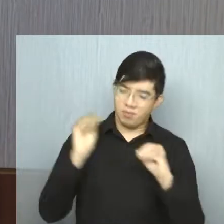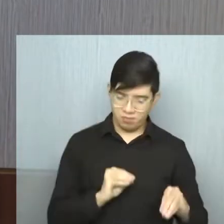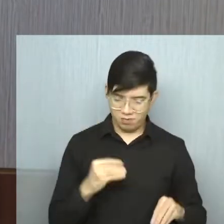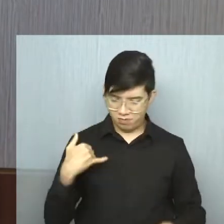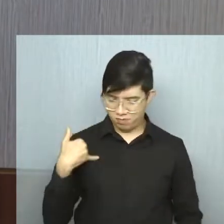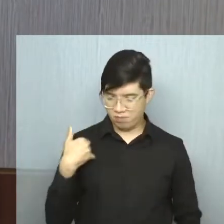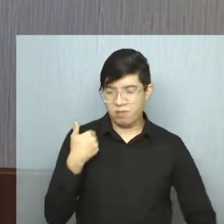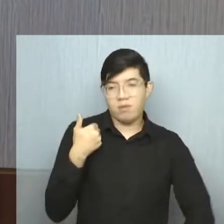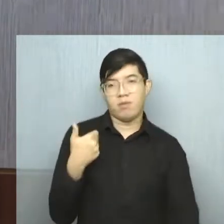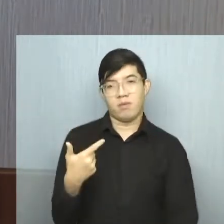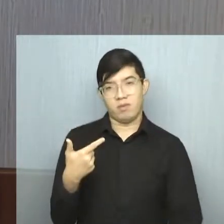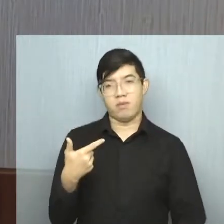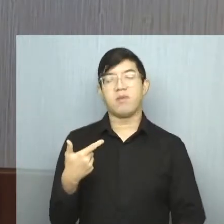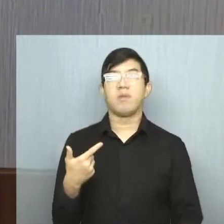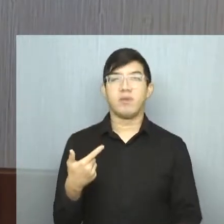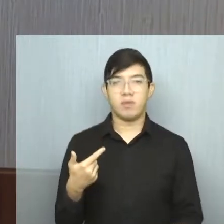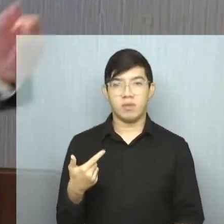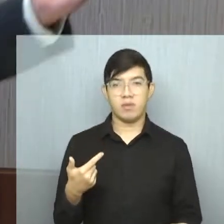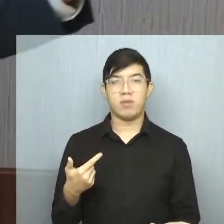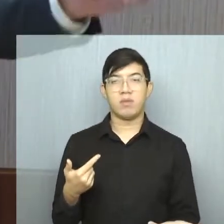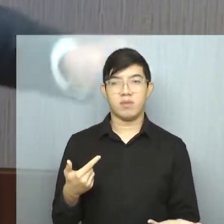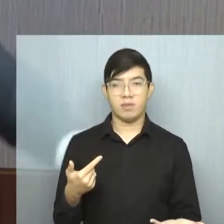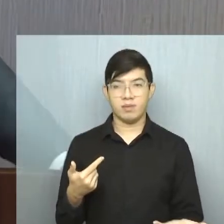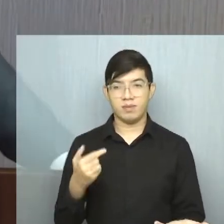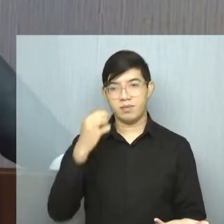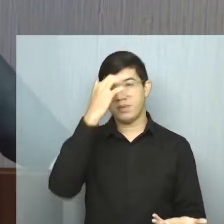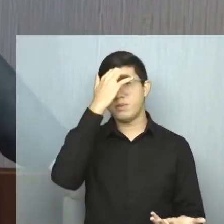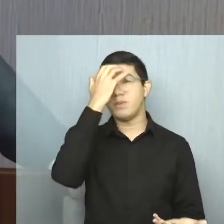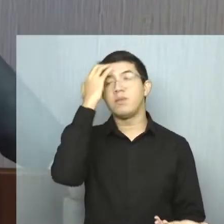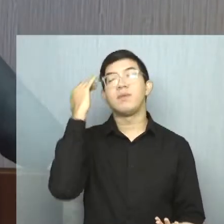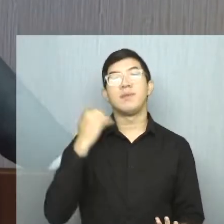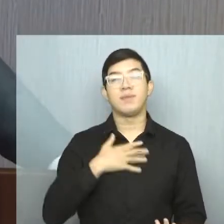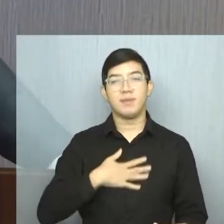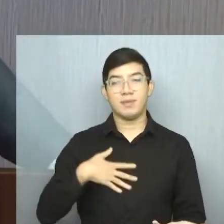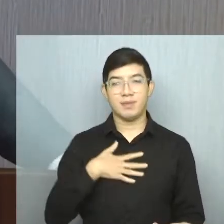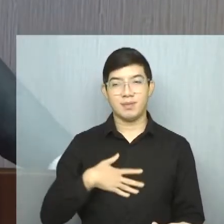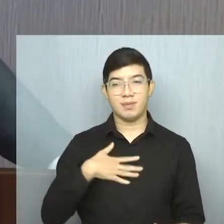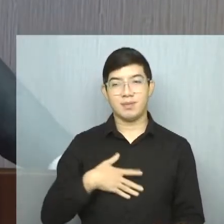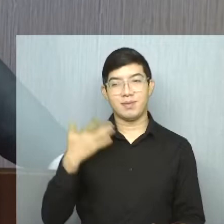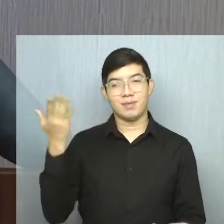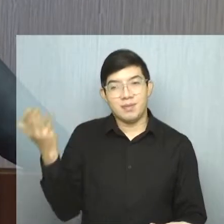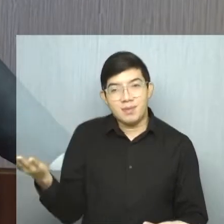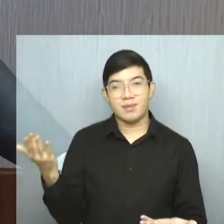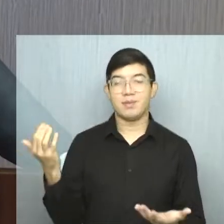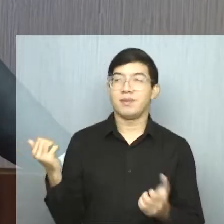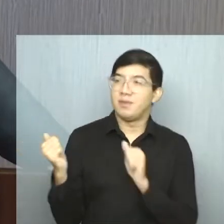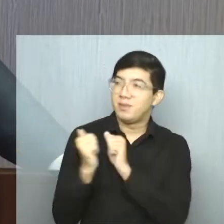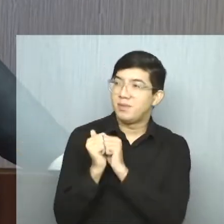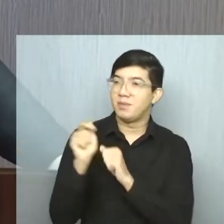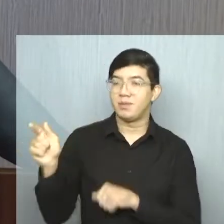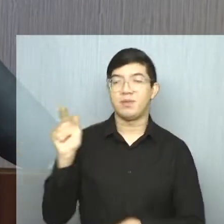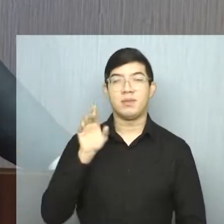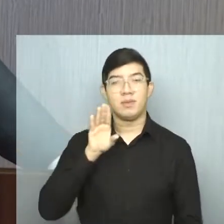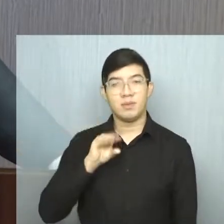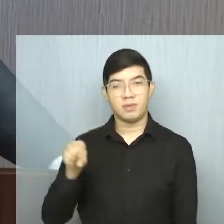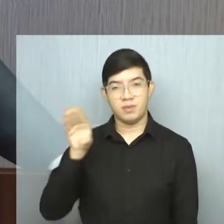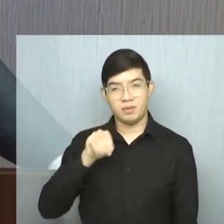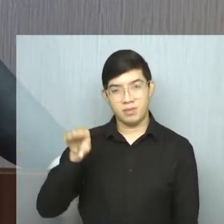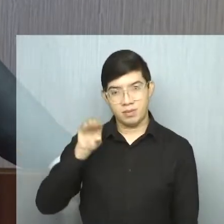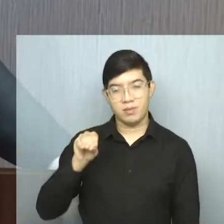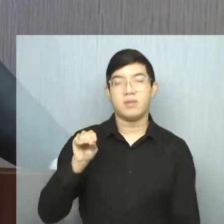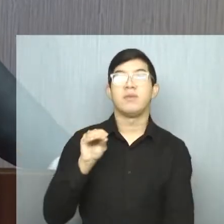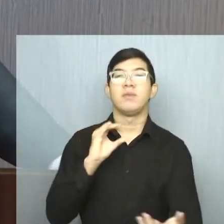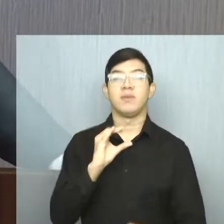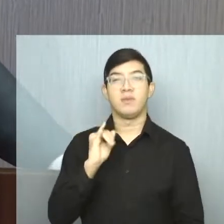e eu tenho a alegria de estar aqui ao lado dessa referência política que é o Ciro Ferreira Gomes, ele